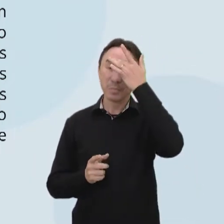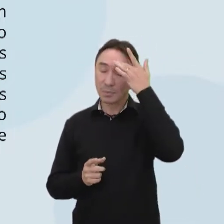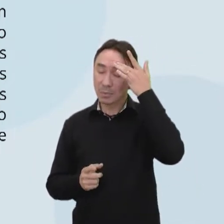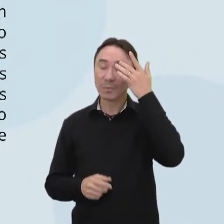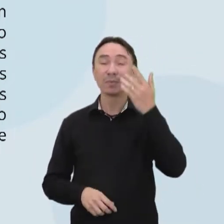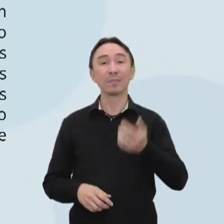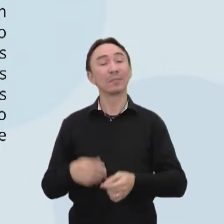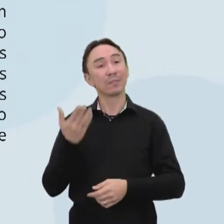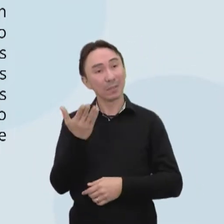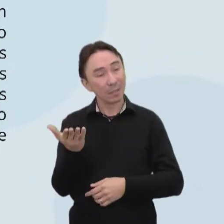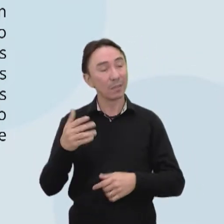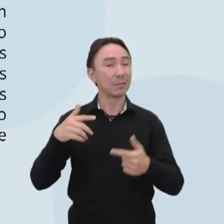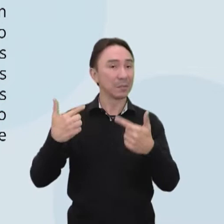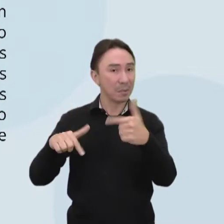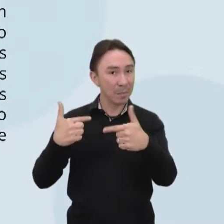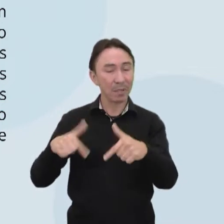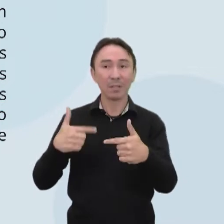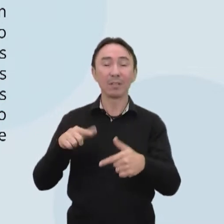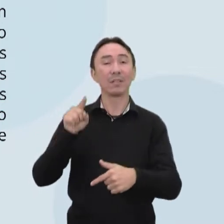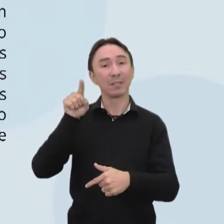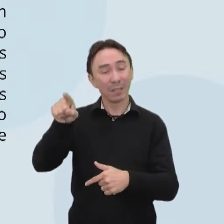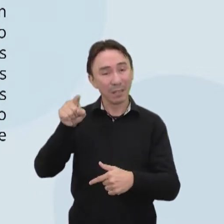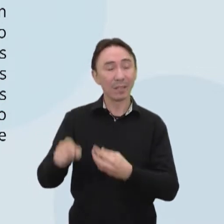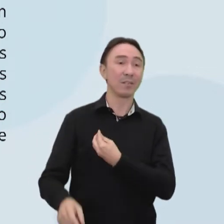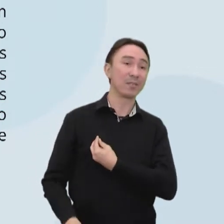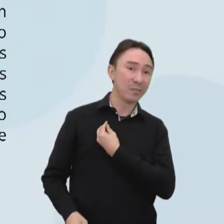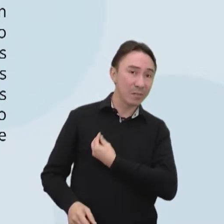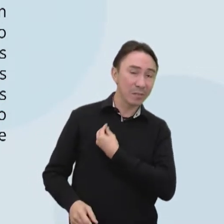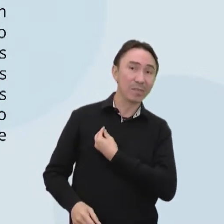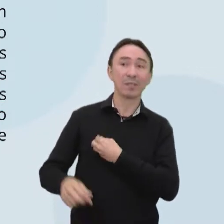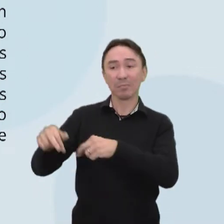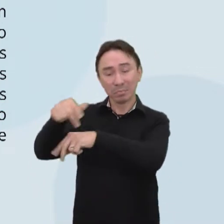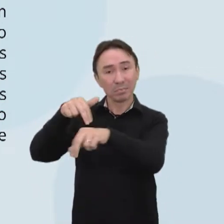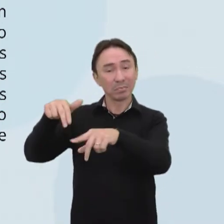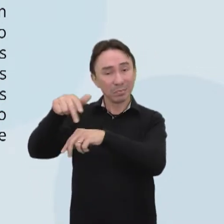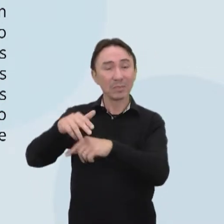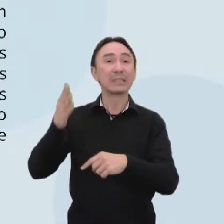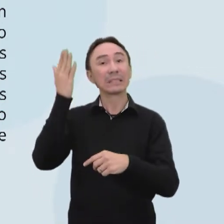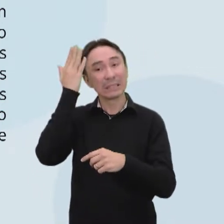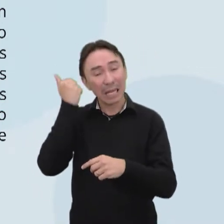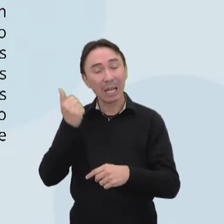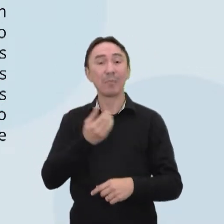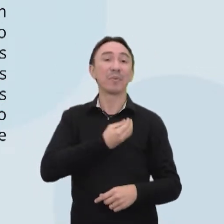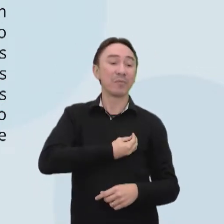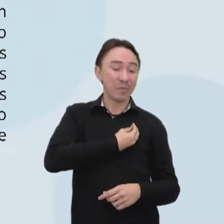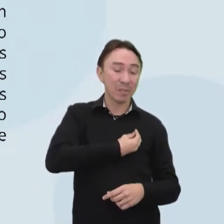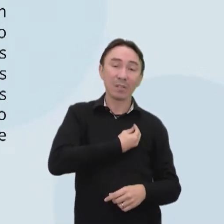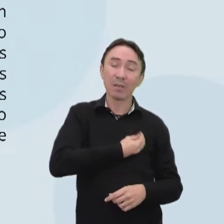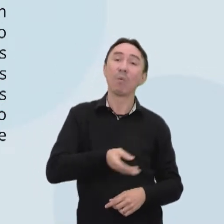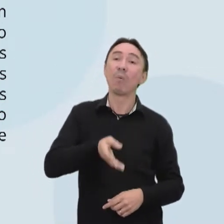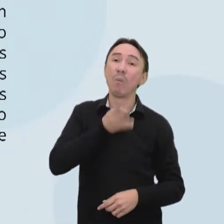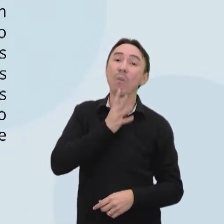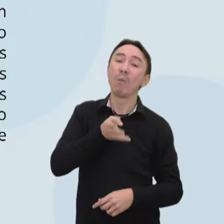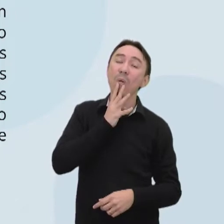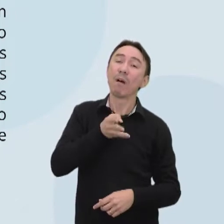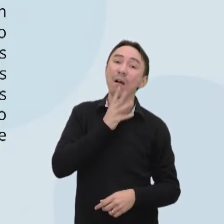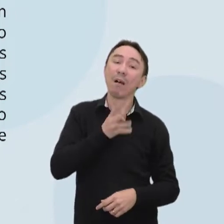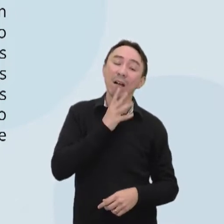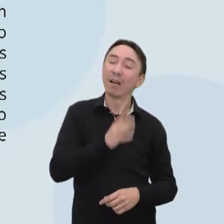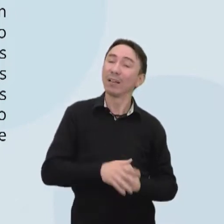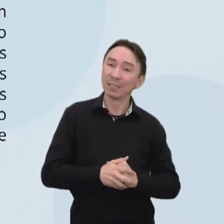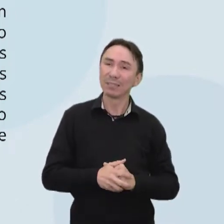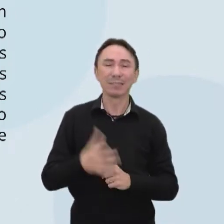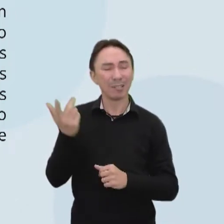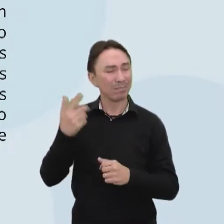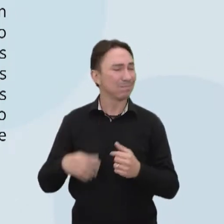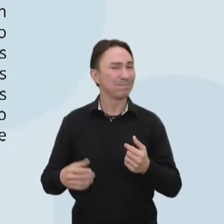são pessoas que nasceram e vivem nas periferias e conhecem aquela realidade de uma forma muito mais detalhada